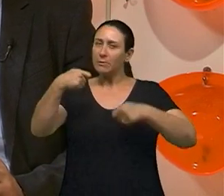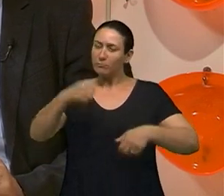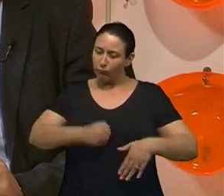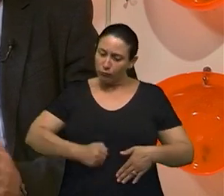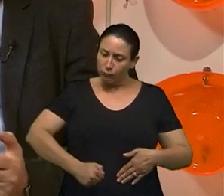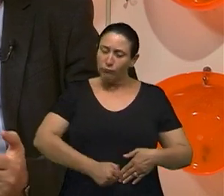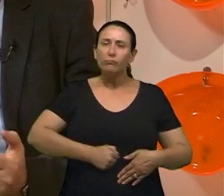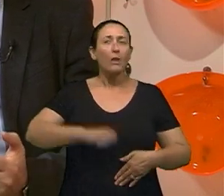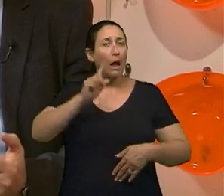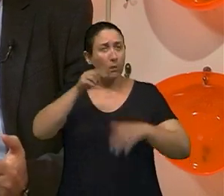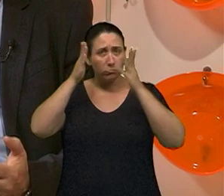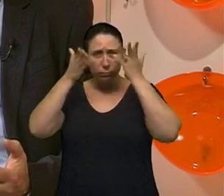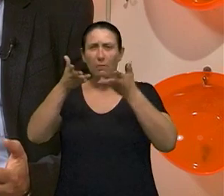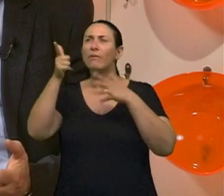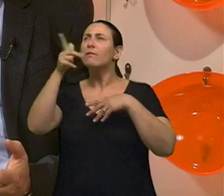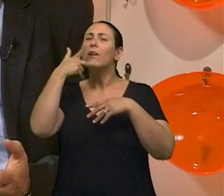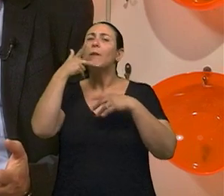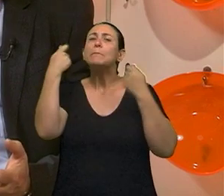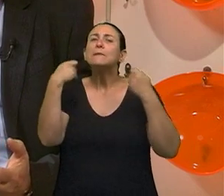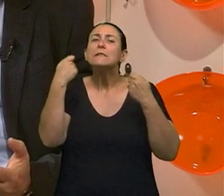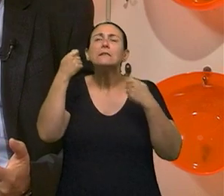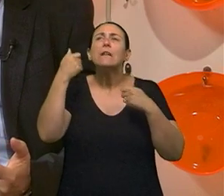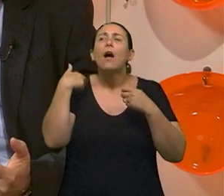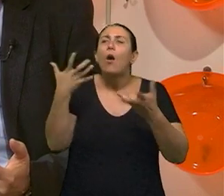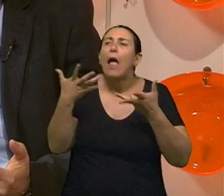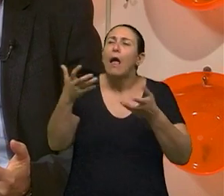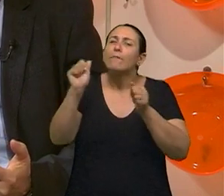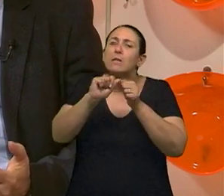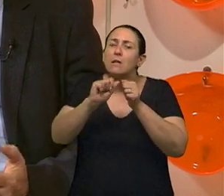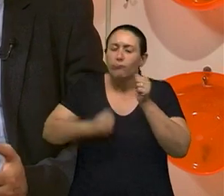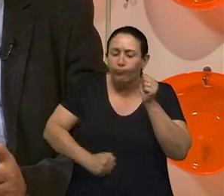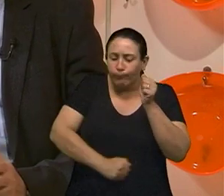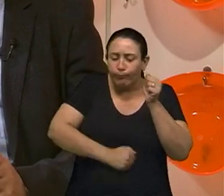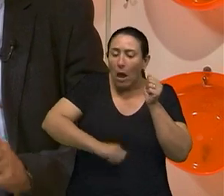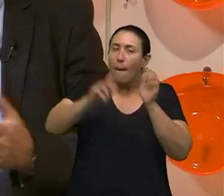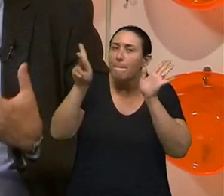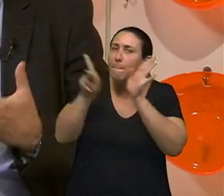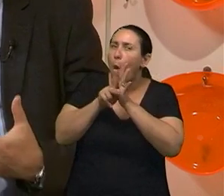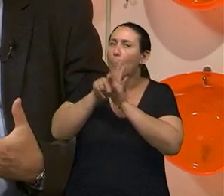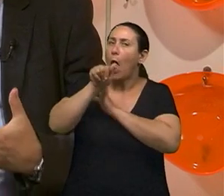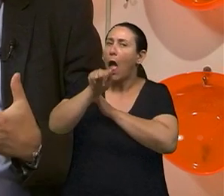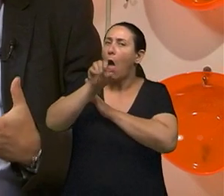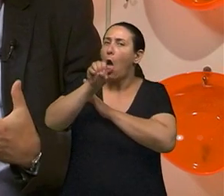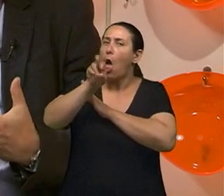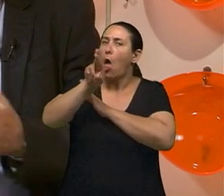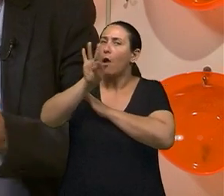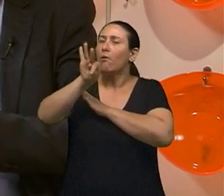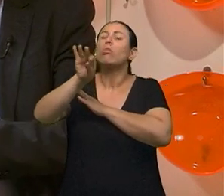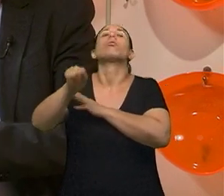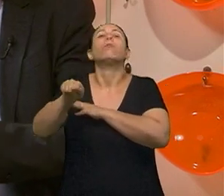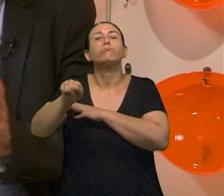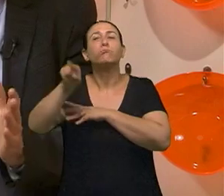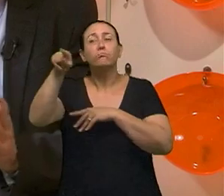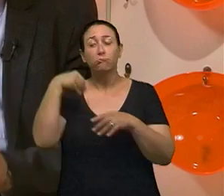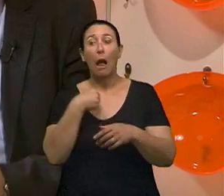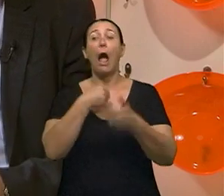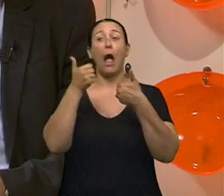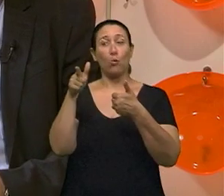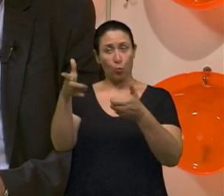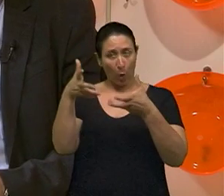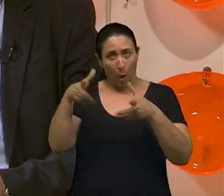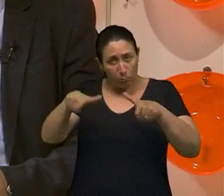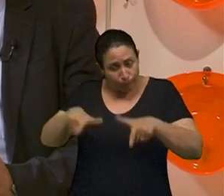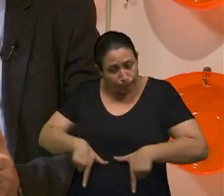horta né que é um exame sem raio é um exame sem contraste esse exame simples pode nos identificar ou excluir